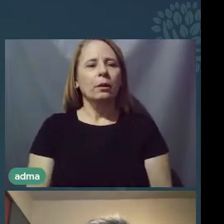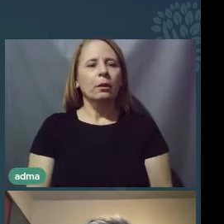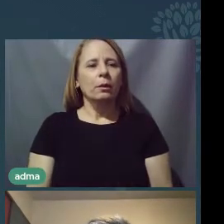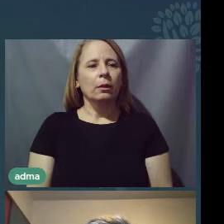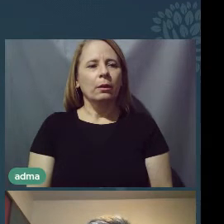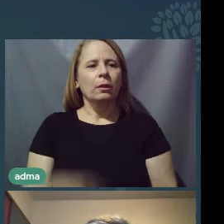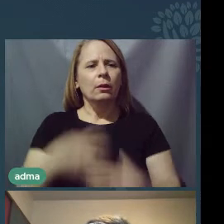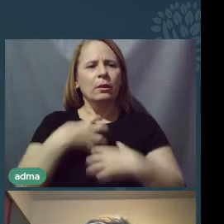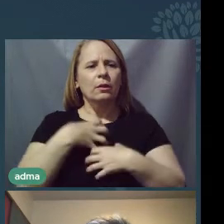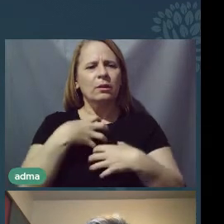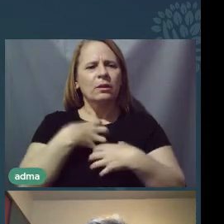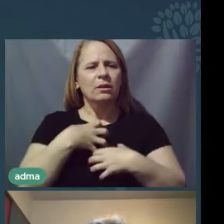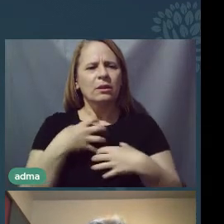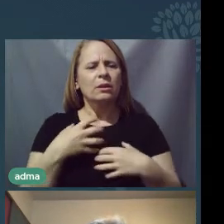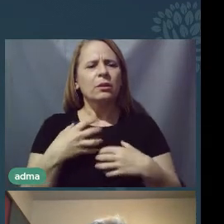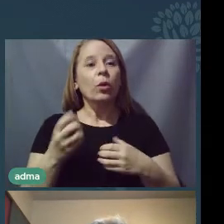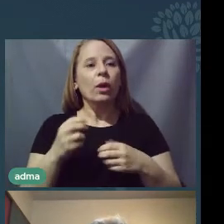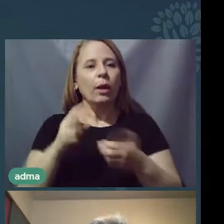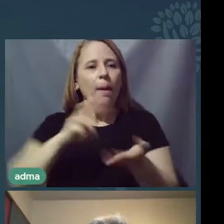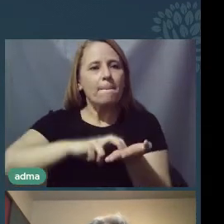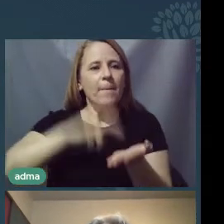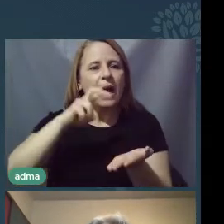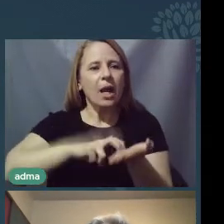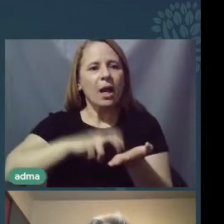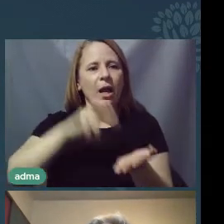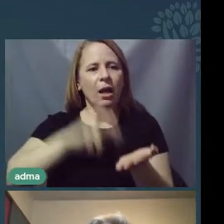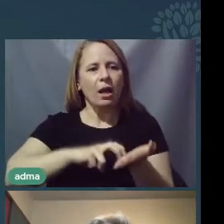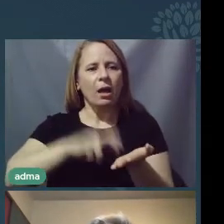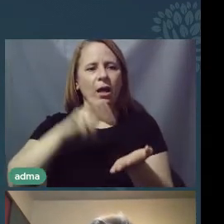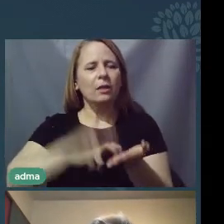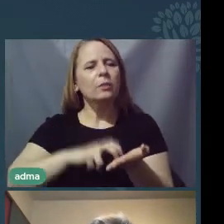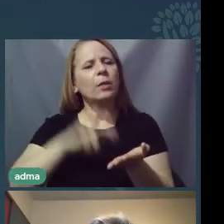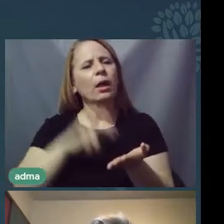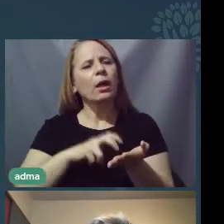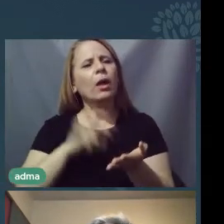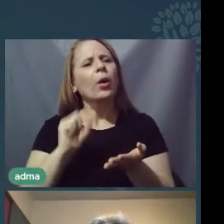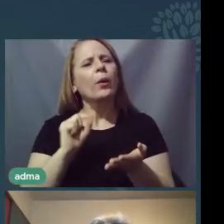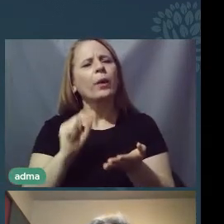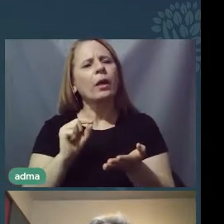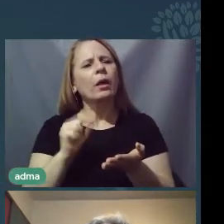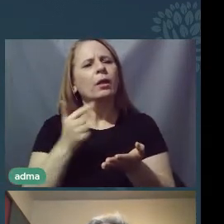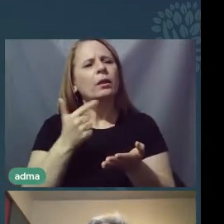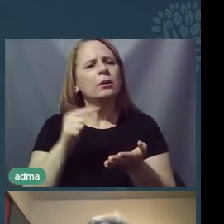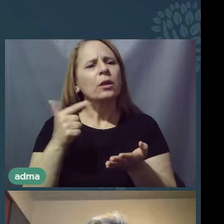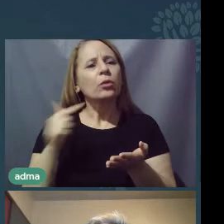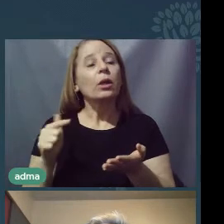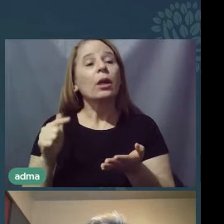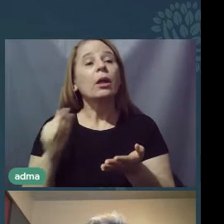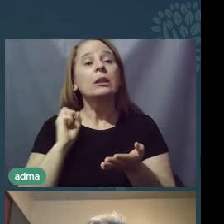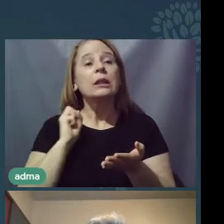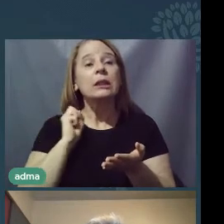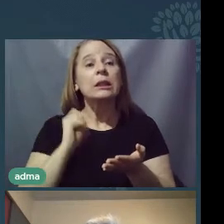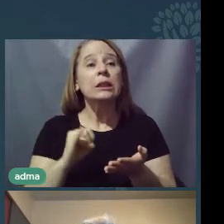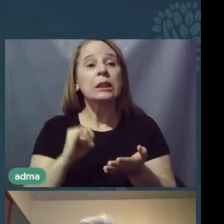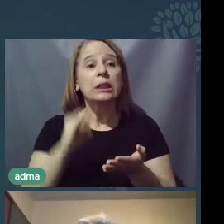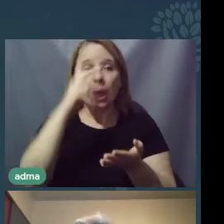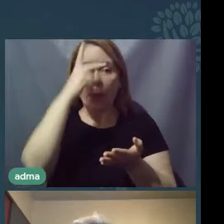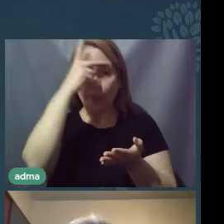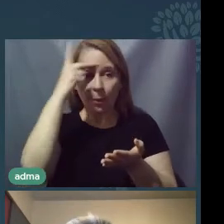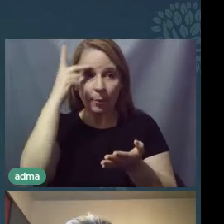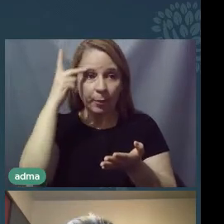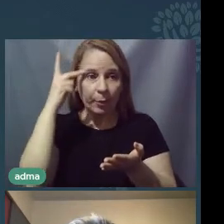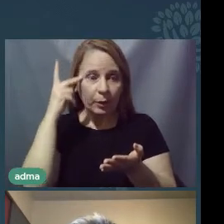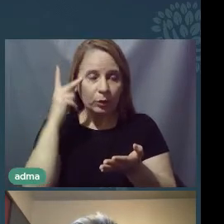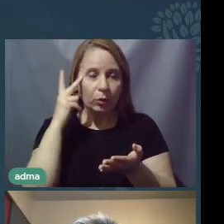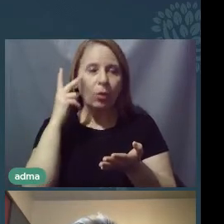sintomas matinais. Eles não estiveram presentes quando a adesão estava